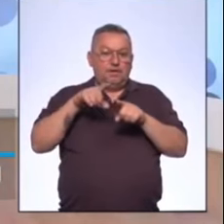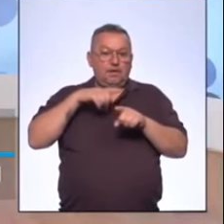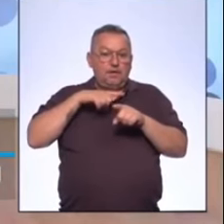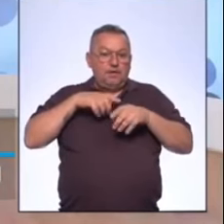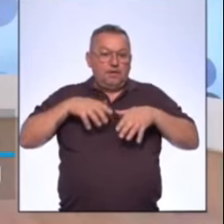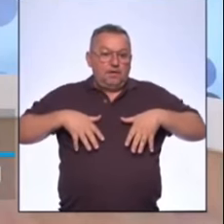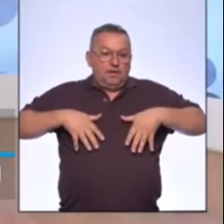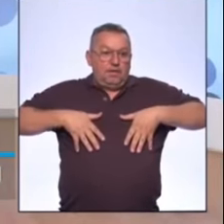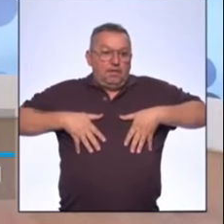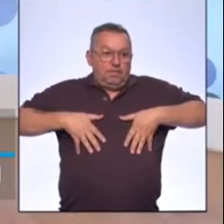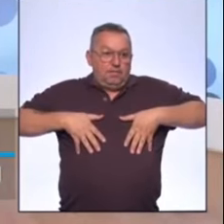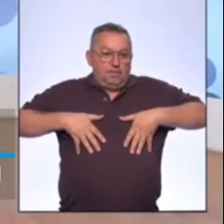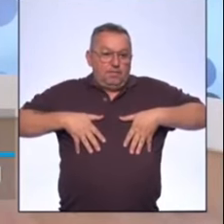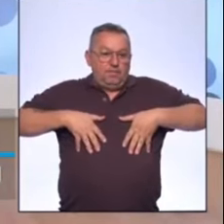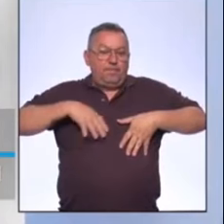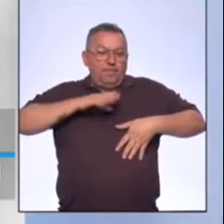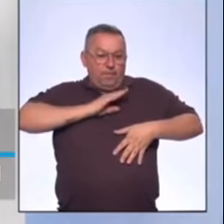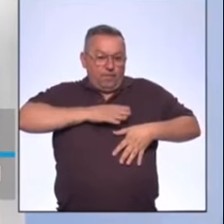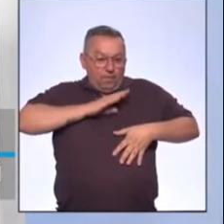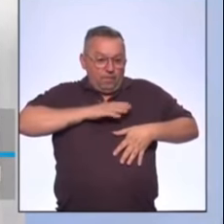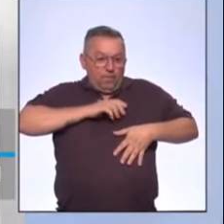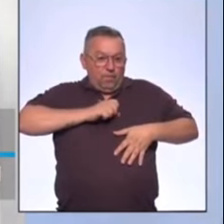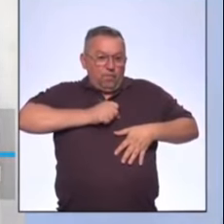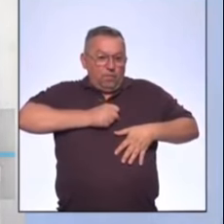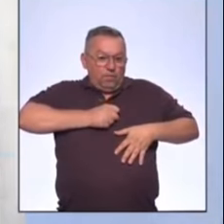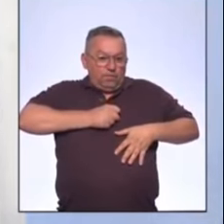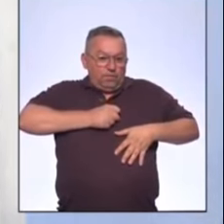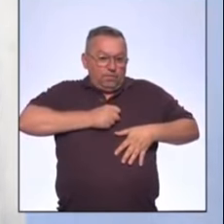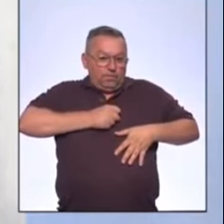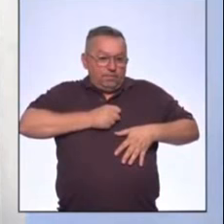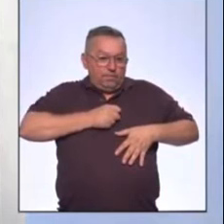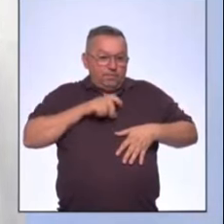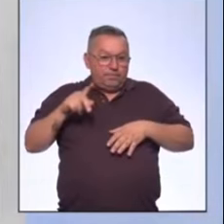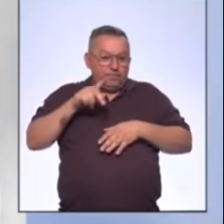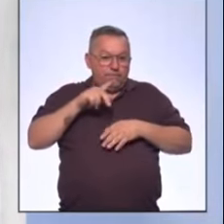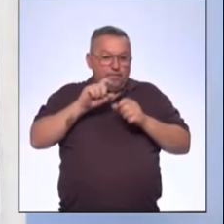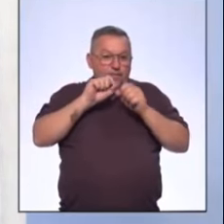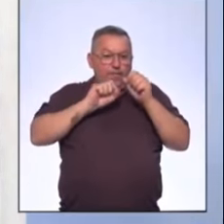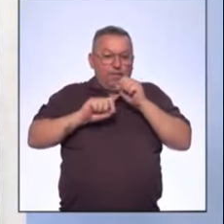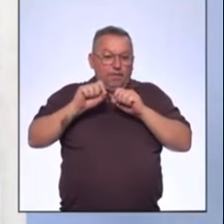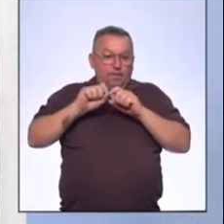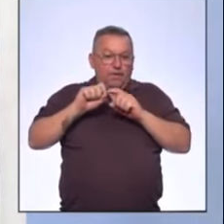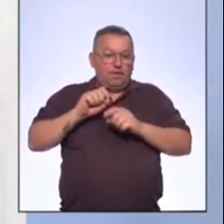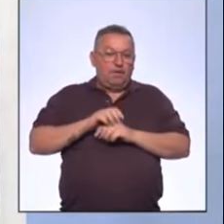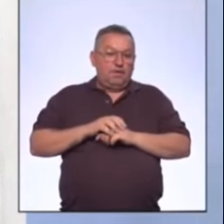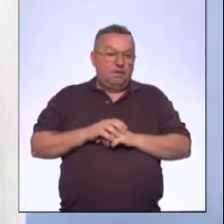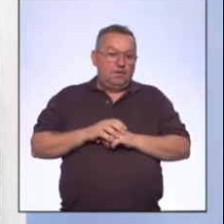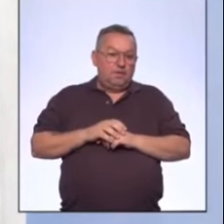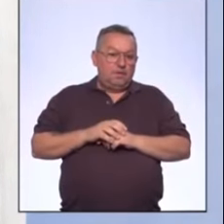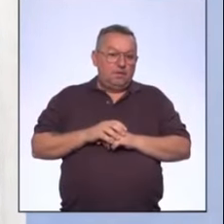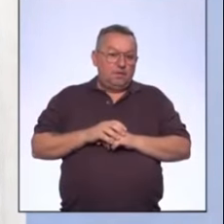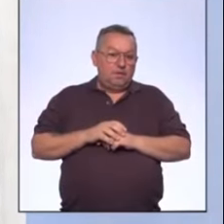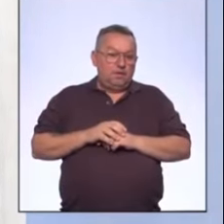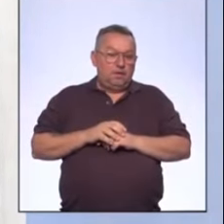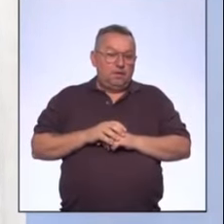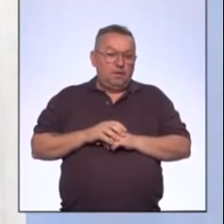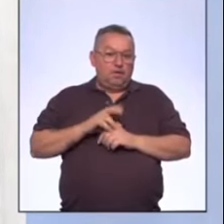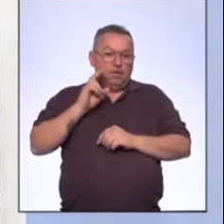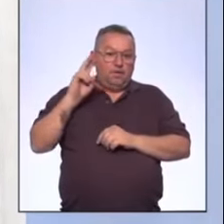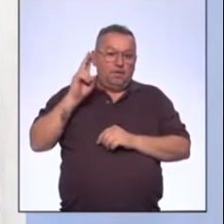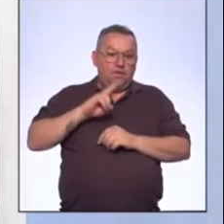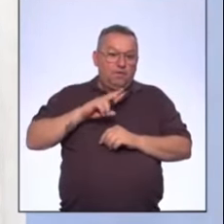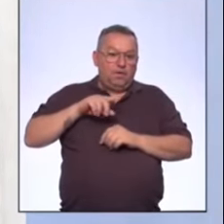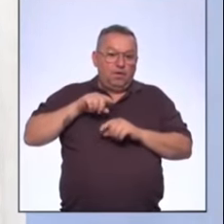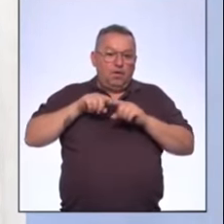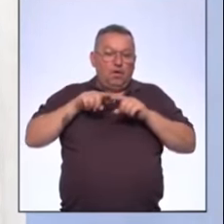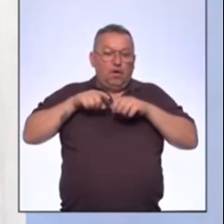pulmão, tá? O coração está aqui no meio. Tá, ó, o professor fez um corte aqui, tá? Aí aqui você vai ter os